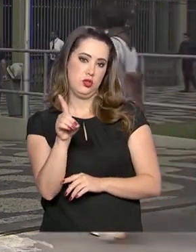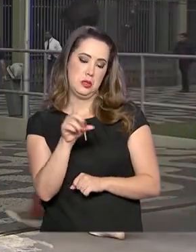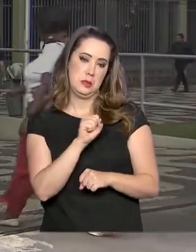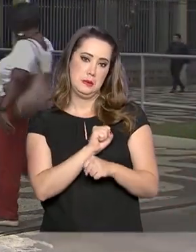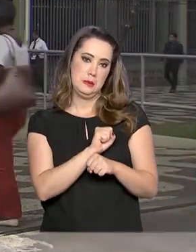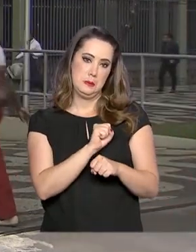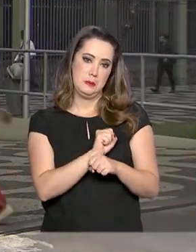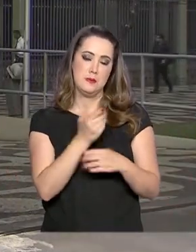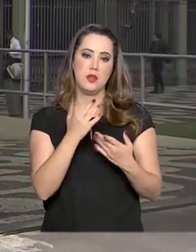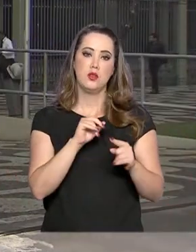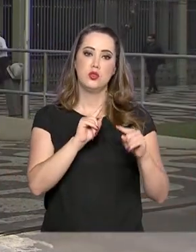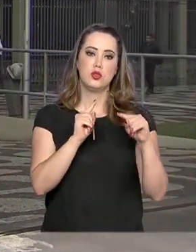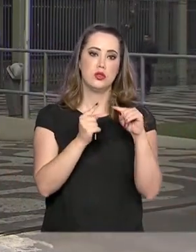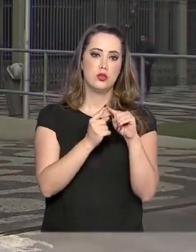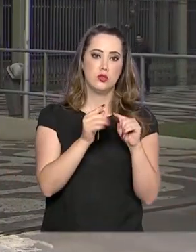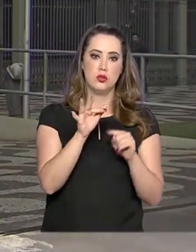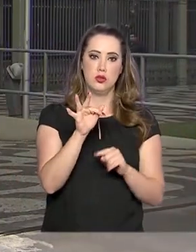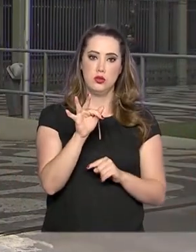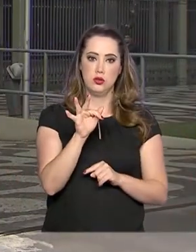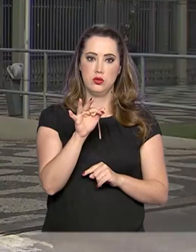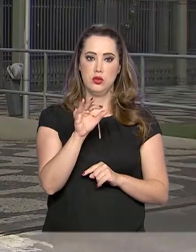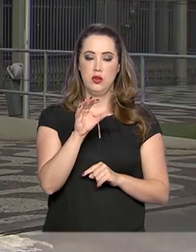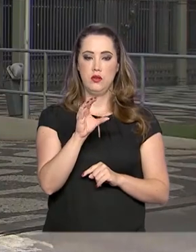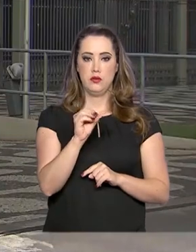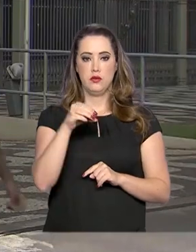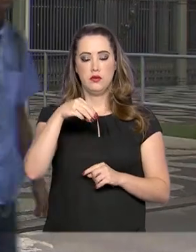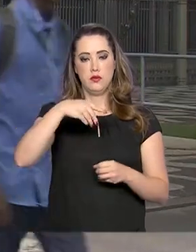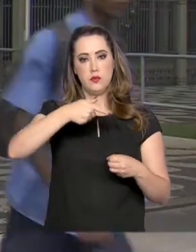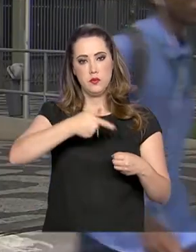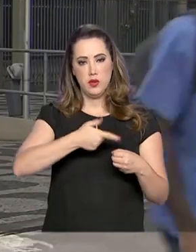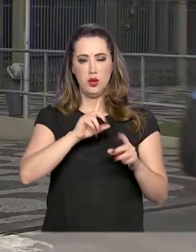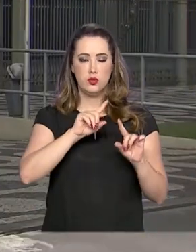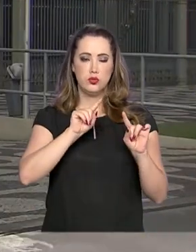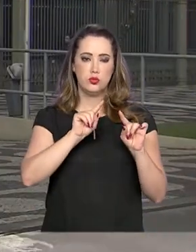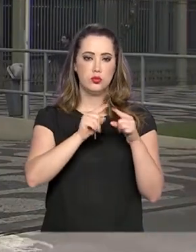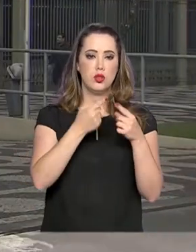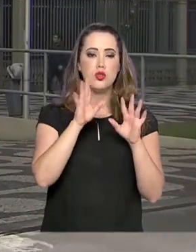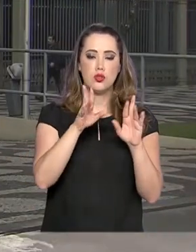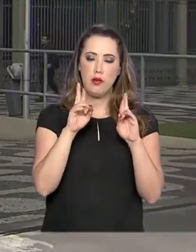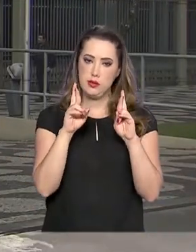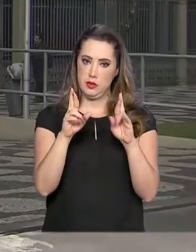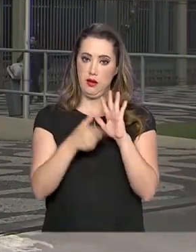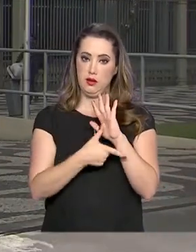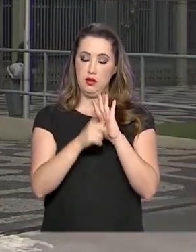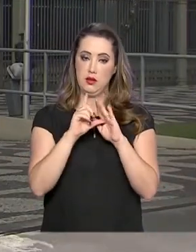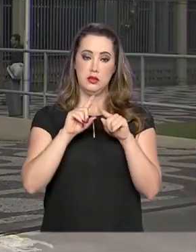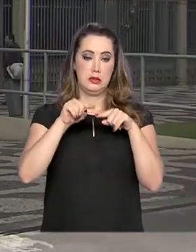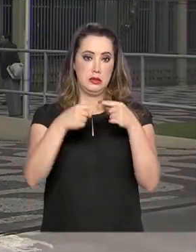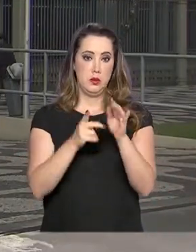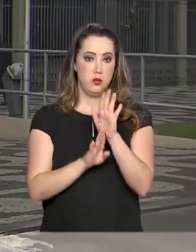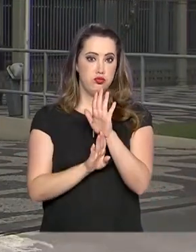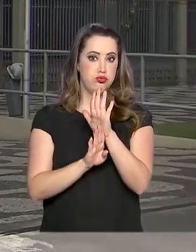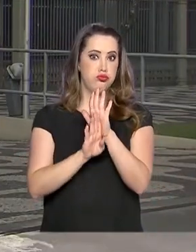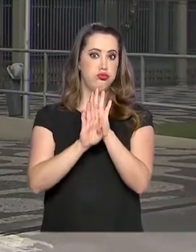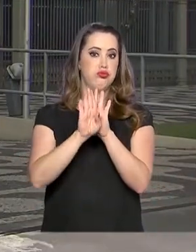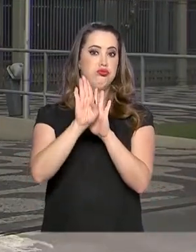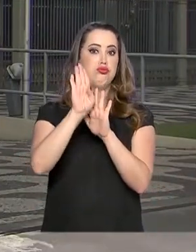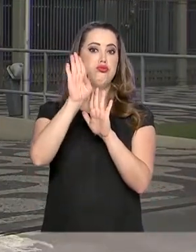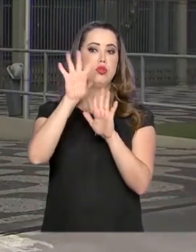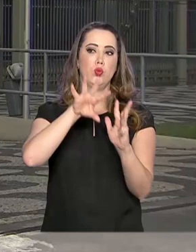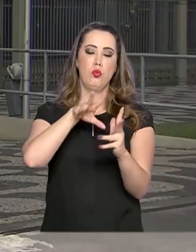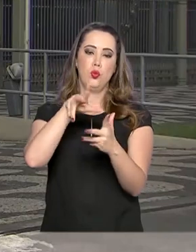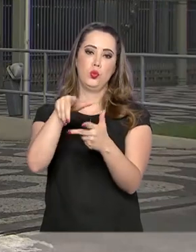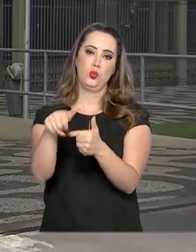segundo a prospecção da FE Combustíveis. De acordo com os especialistas, essa redução já era esperada, depois da alta recente no mercado